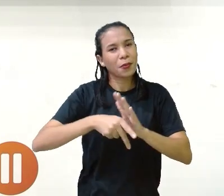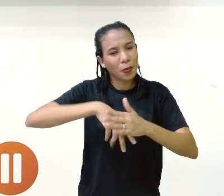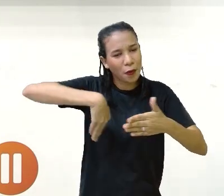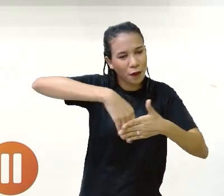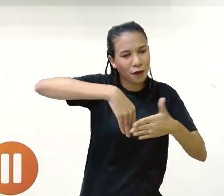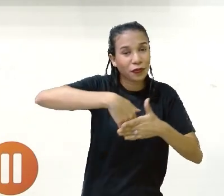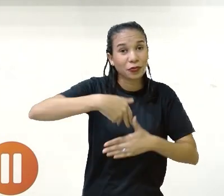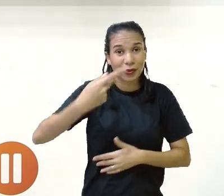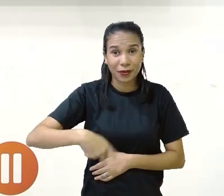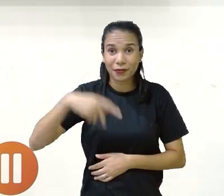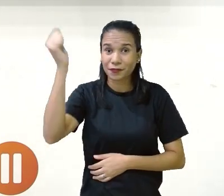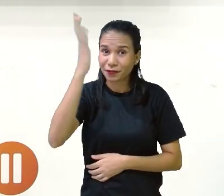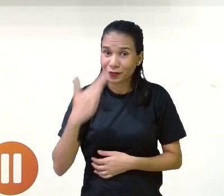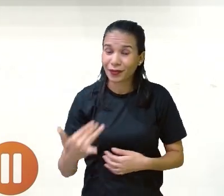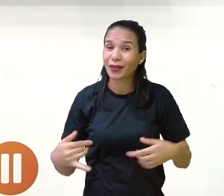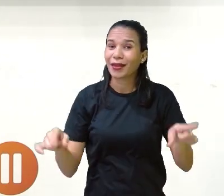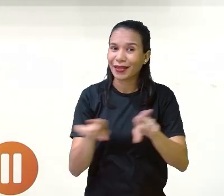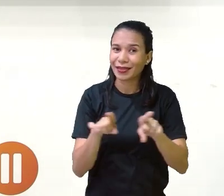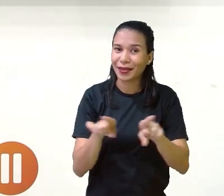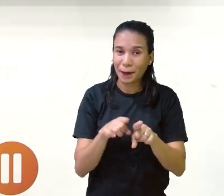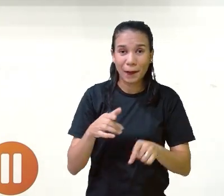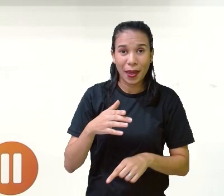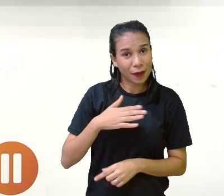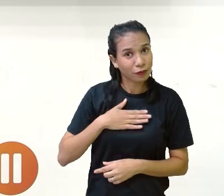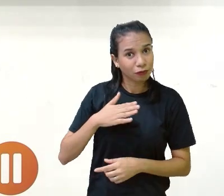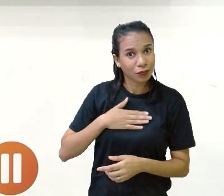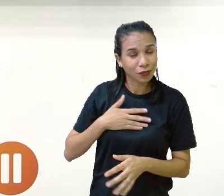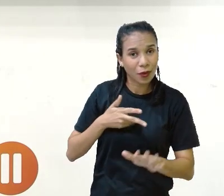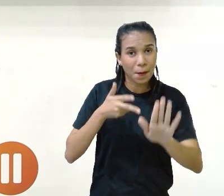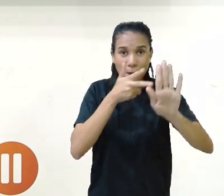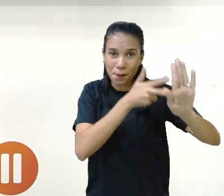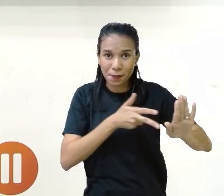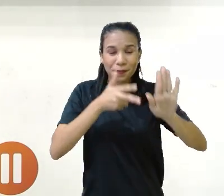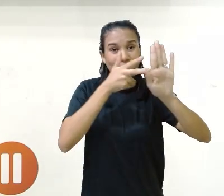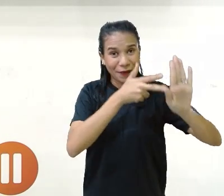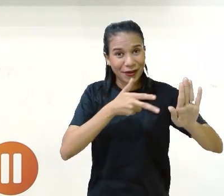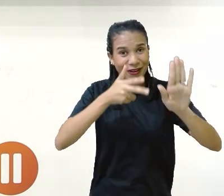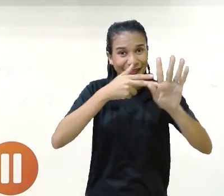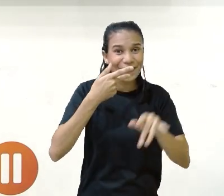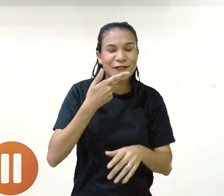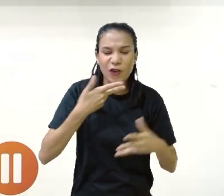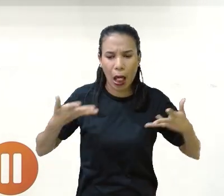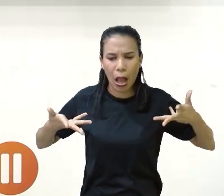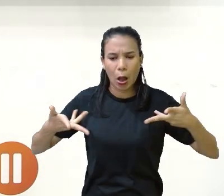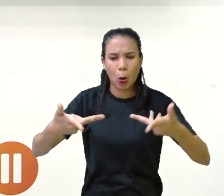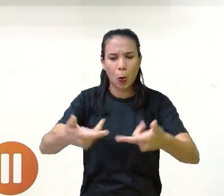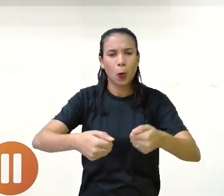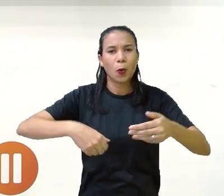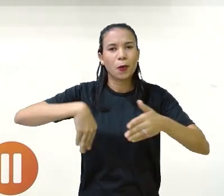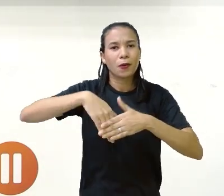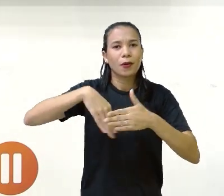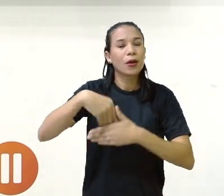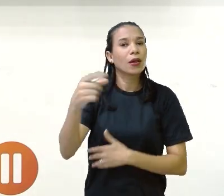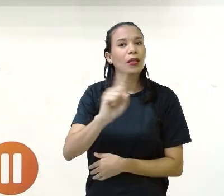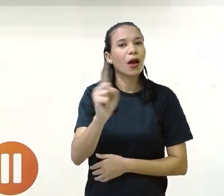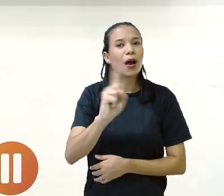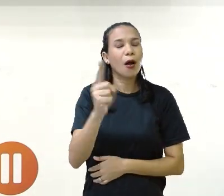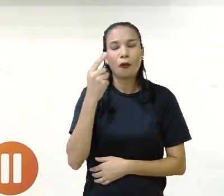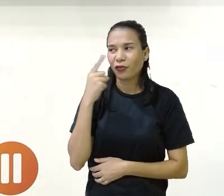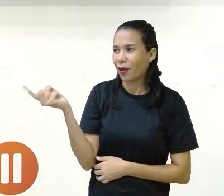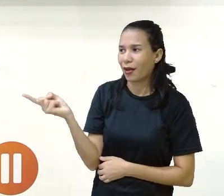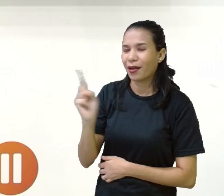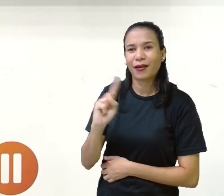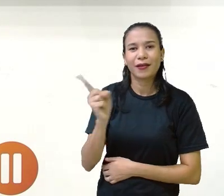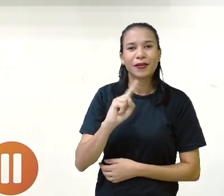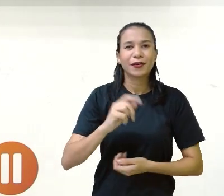seleção brasileira. Inclusive, o meu produtor aqui, que domina tudo de futebol, disse que não foi ela